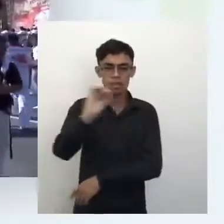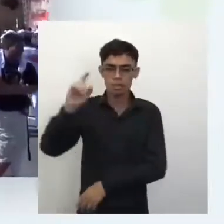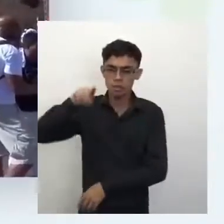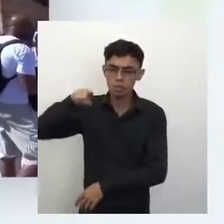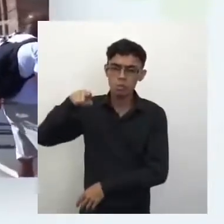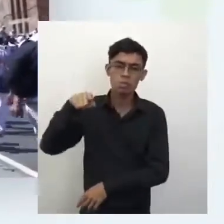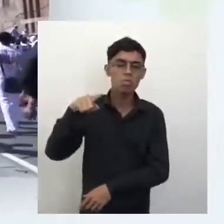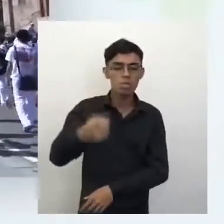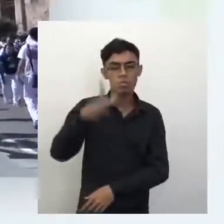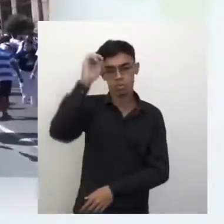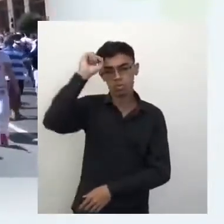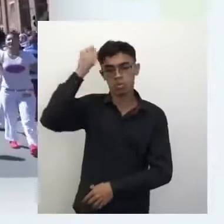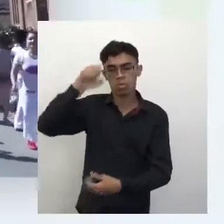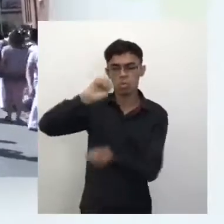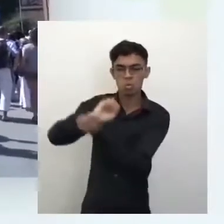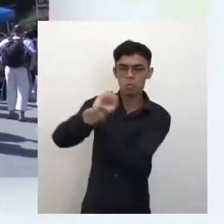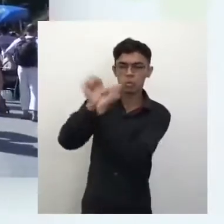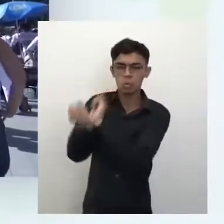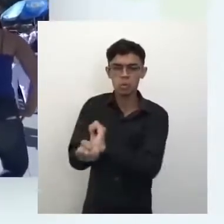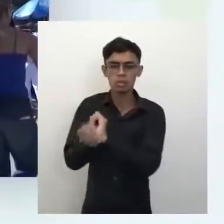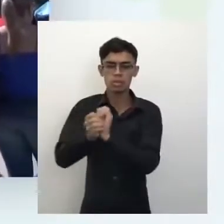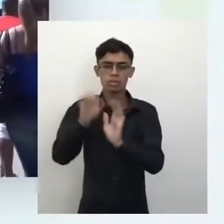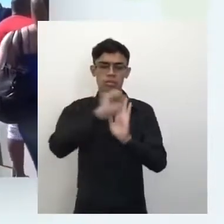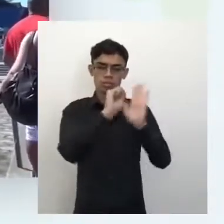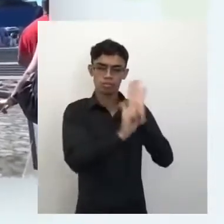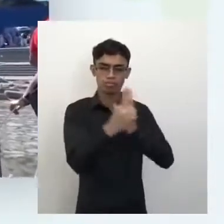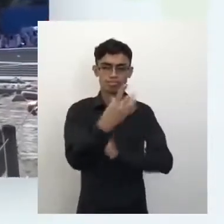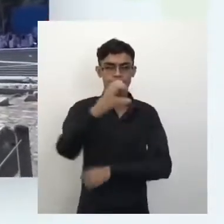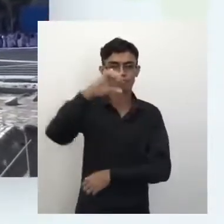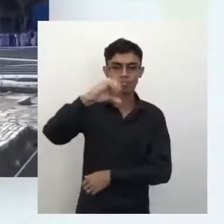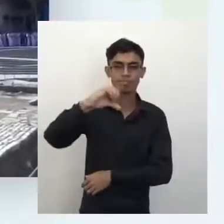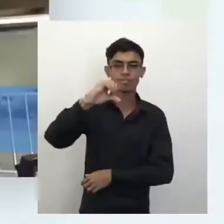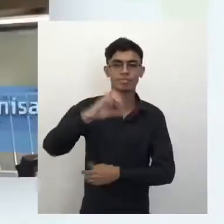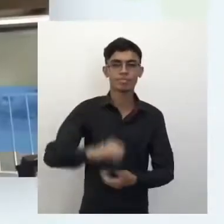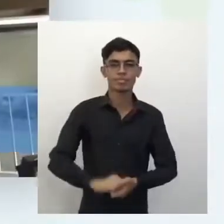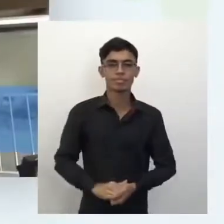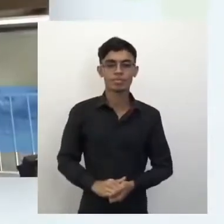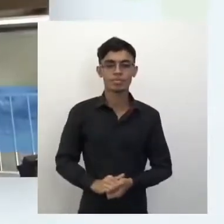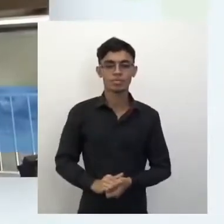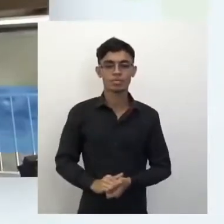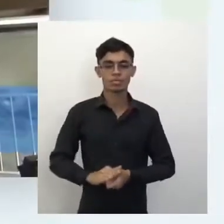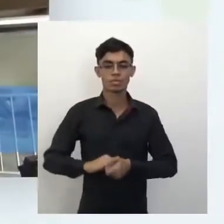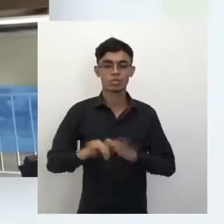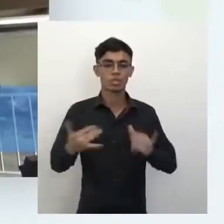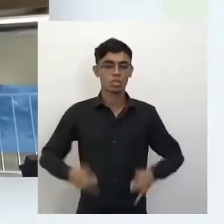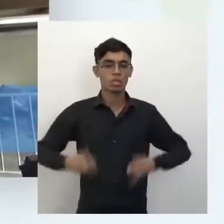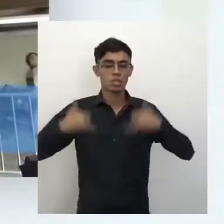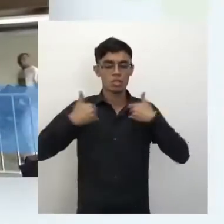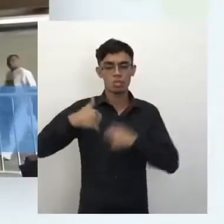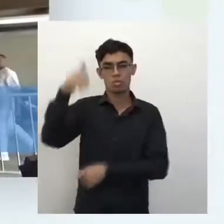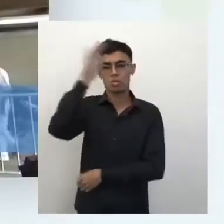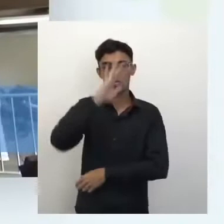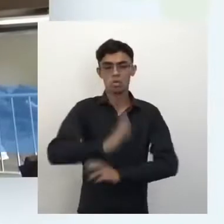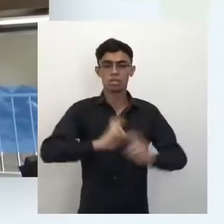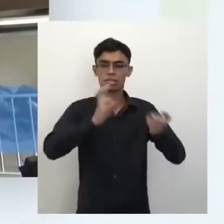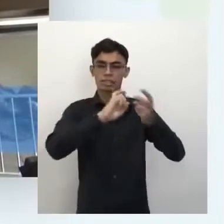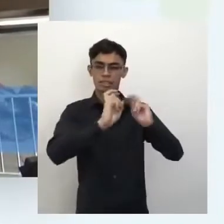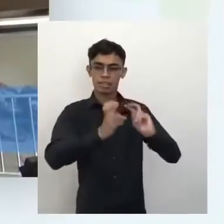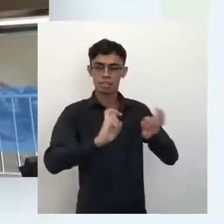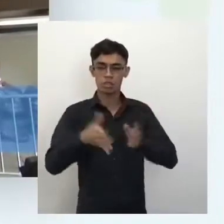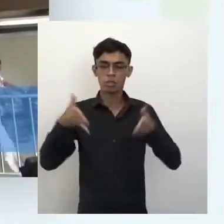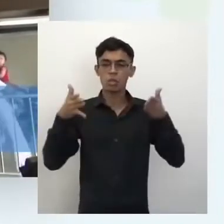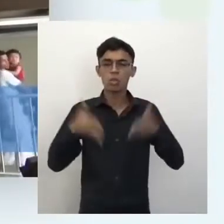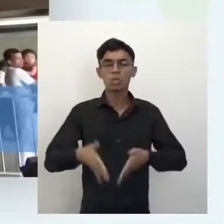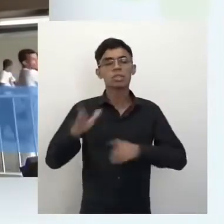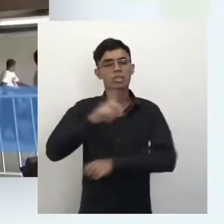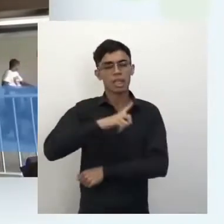africanos escravizados apenas durante o século XIX. A manifestação afro-brasileira, que hoje está no